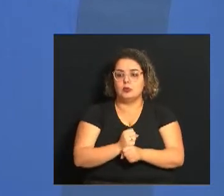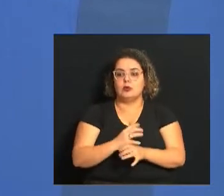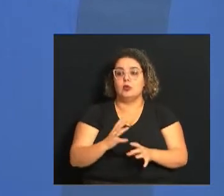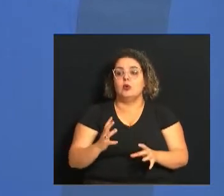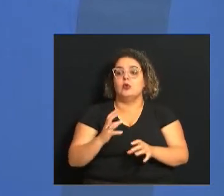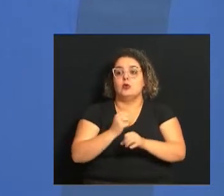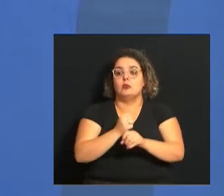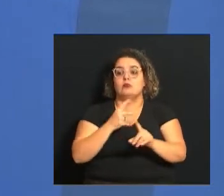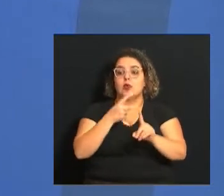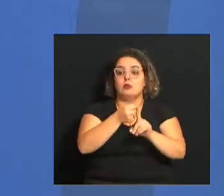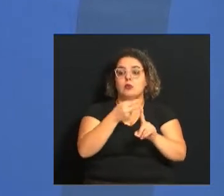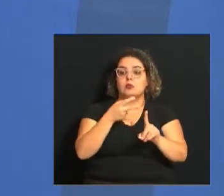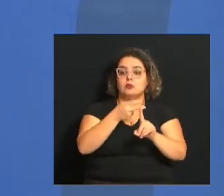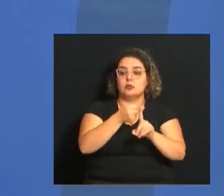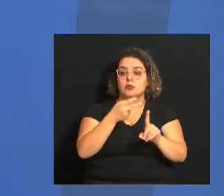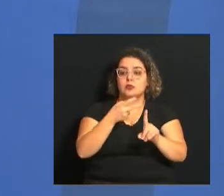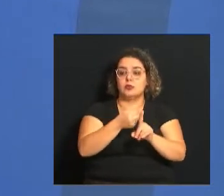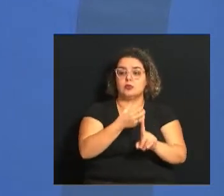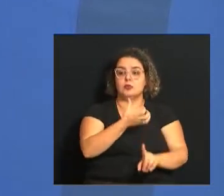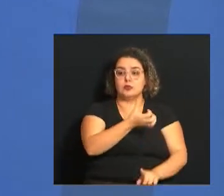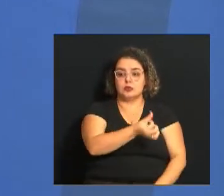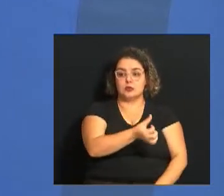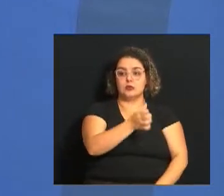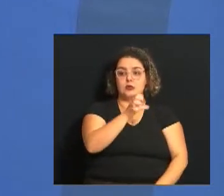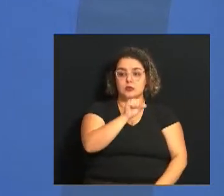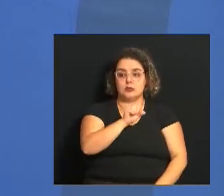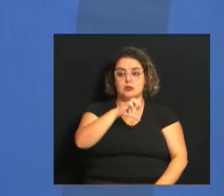gente tem aí